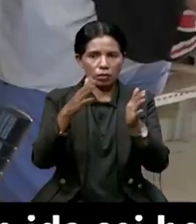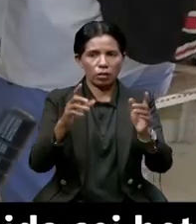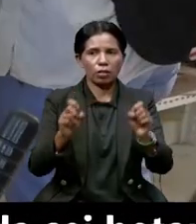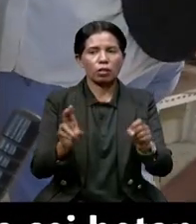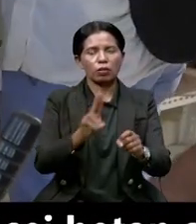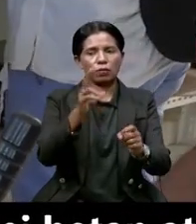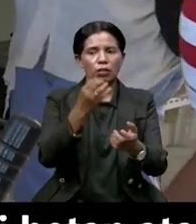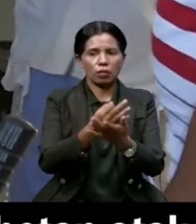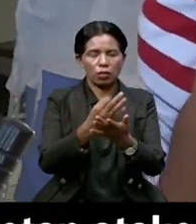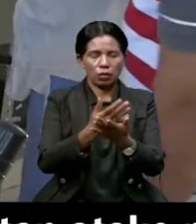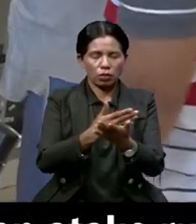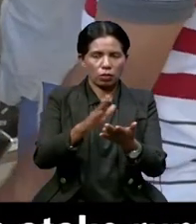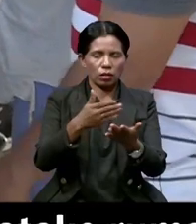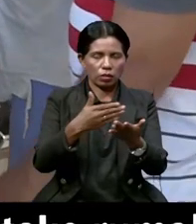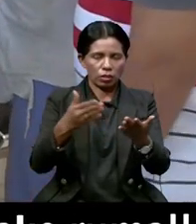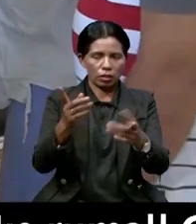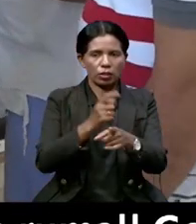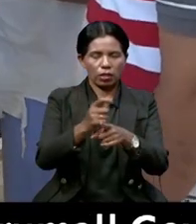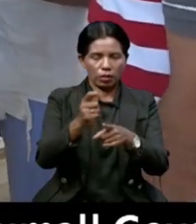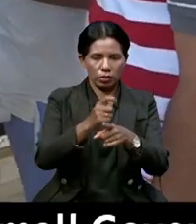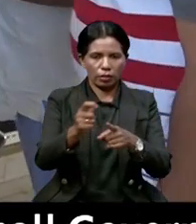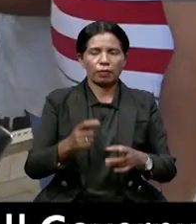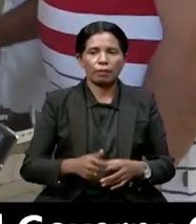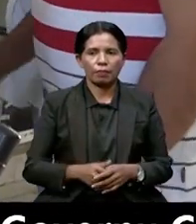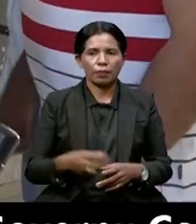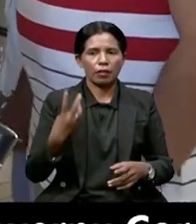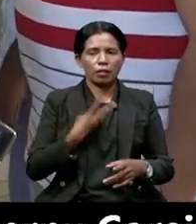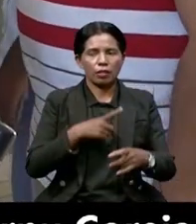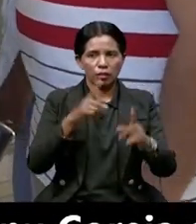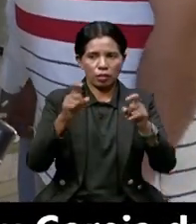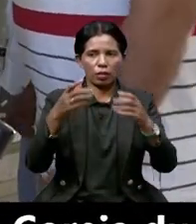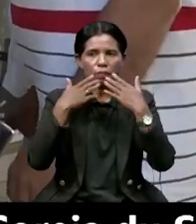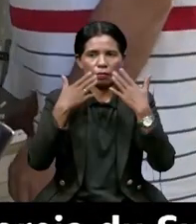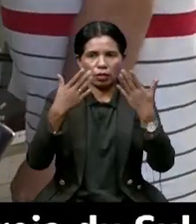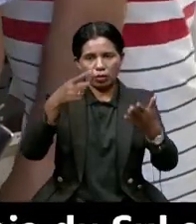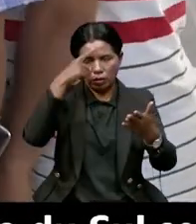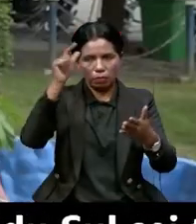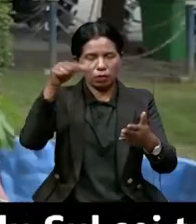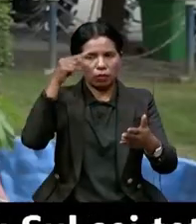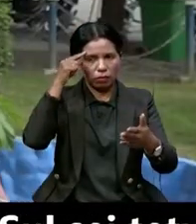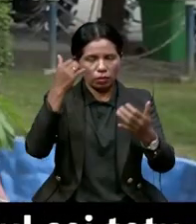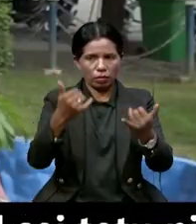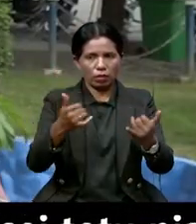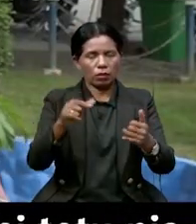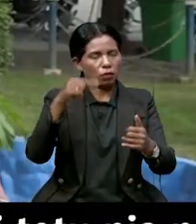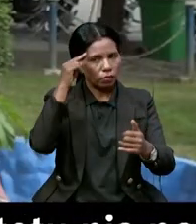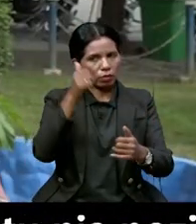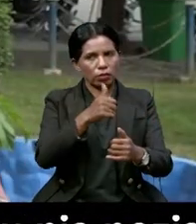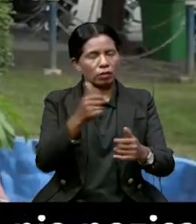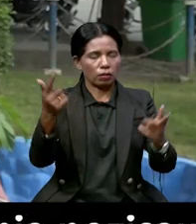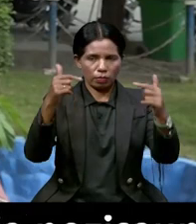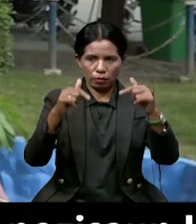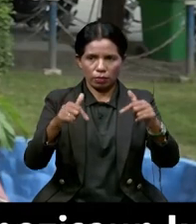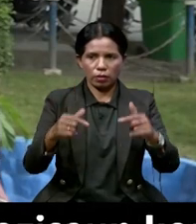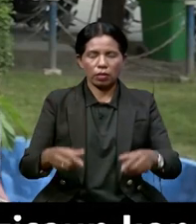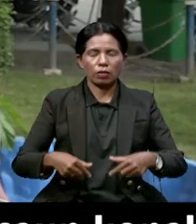seu privado, só os equipamentos prática. Eu tenho que agradecer também ao governo iraniano, mas o governo social do Puluk Maimos, que sempre